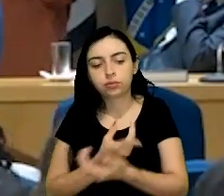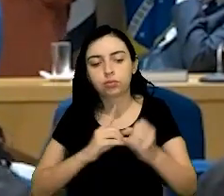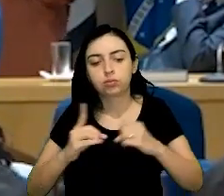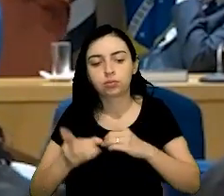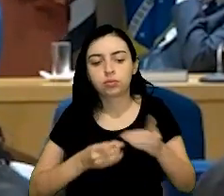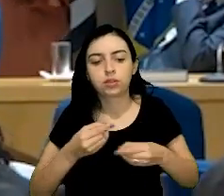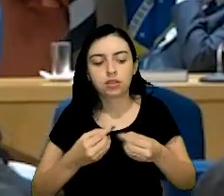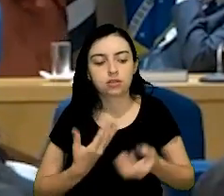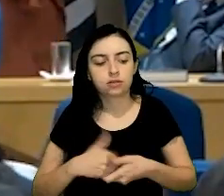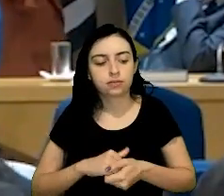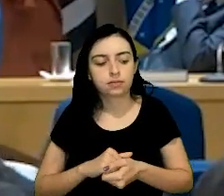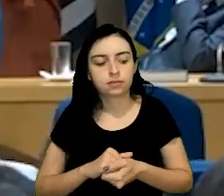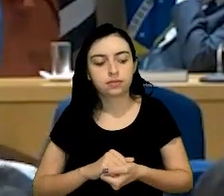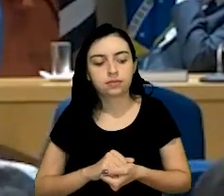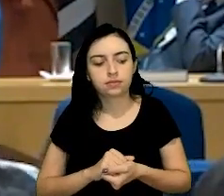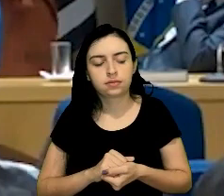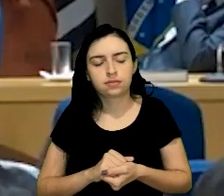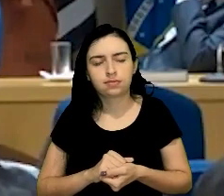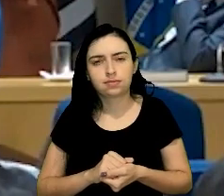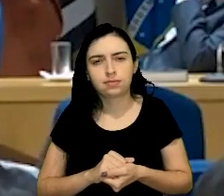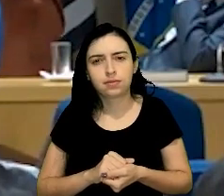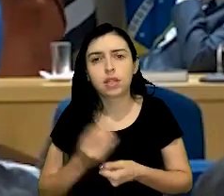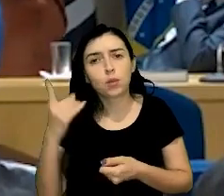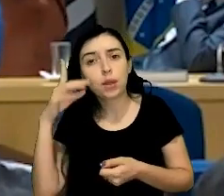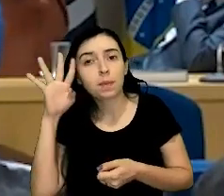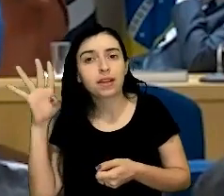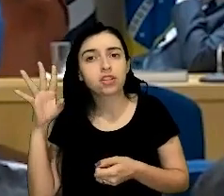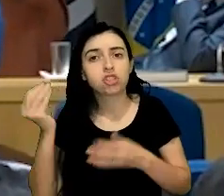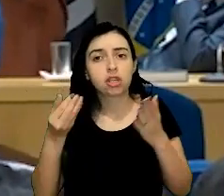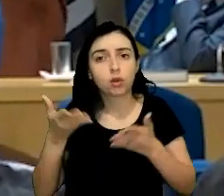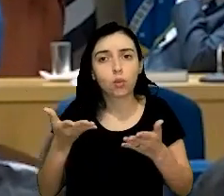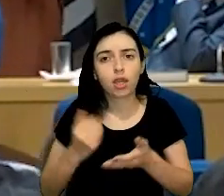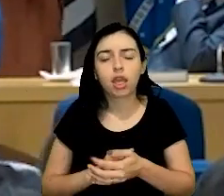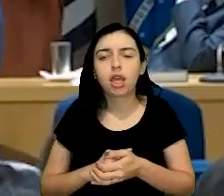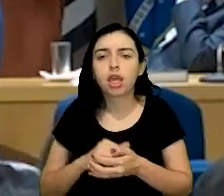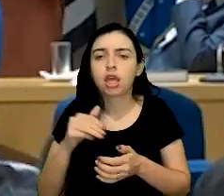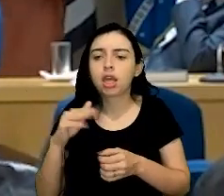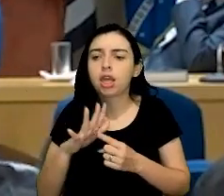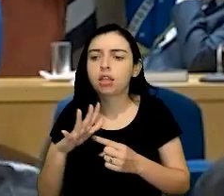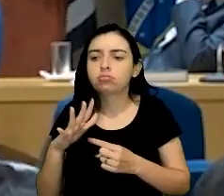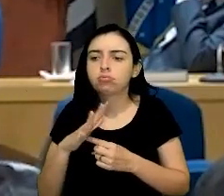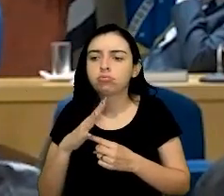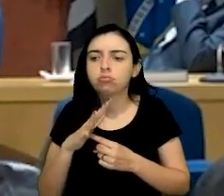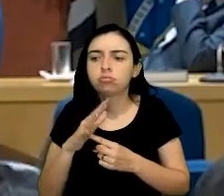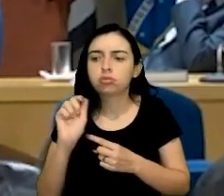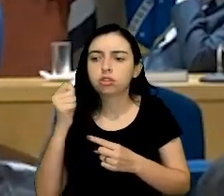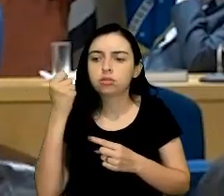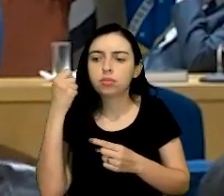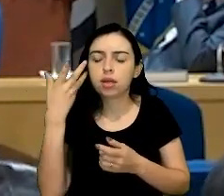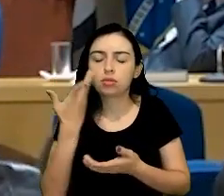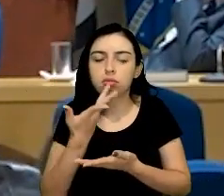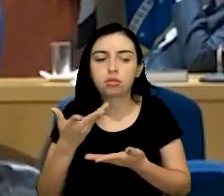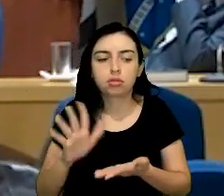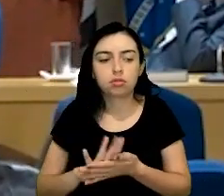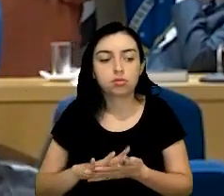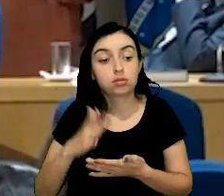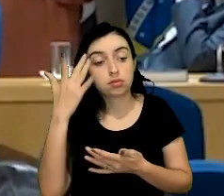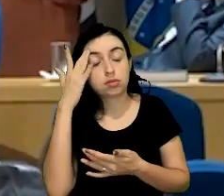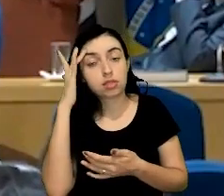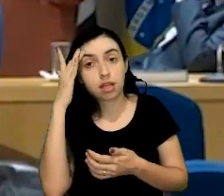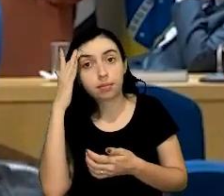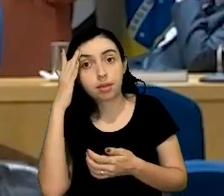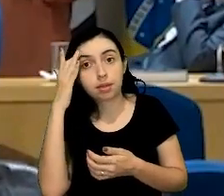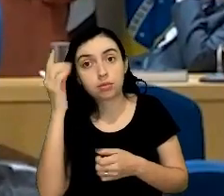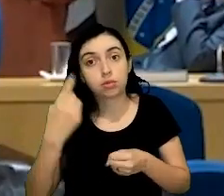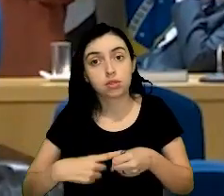relevância. Né? Então, vocês imaginam aqui no Mato Grosso, em Sinop, que nós sabemos que é uma cidade que se formou a